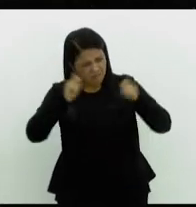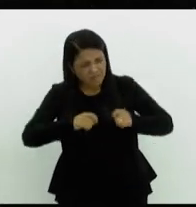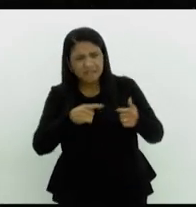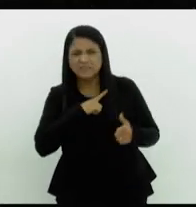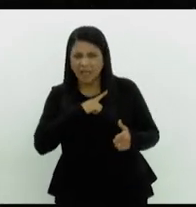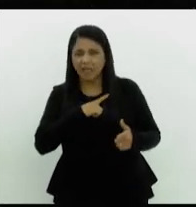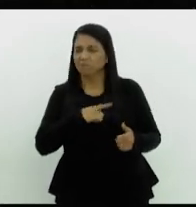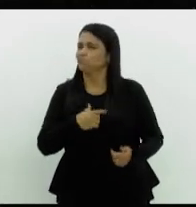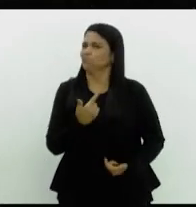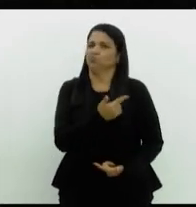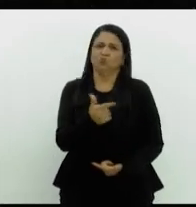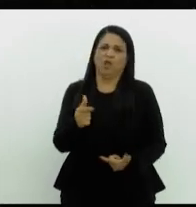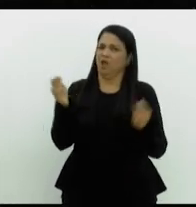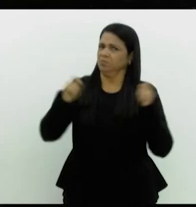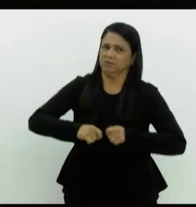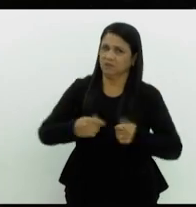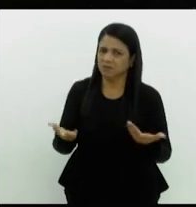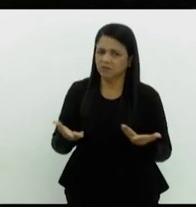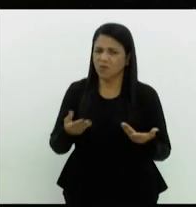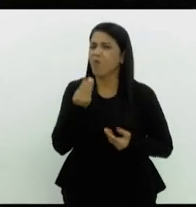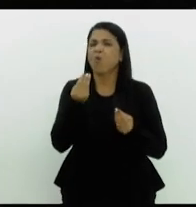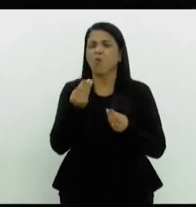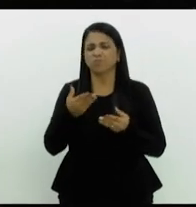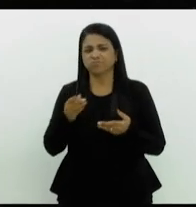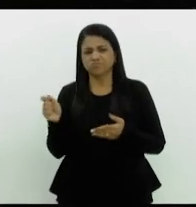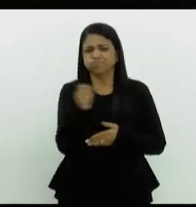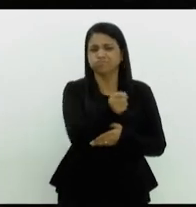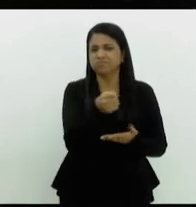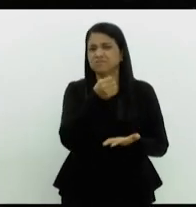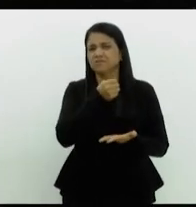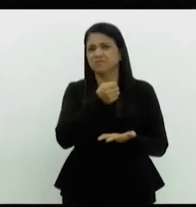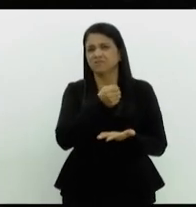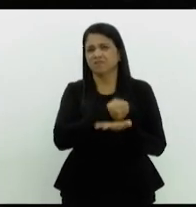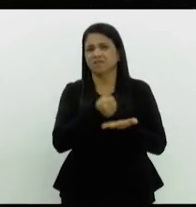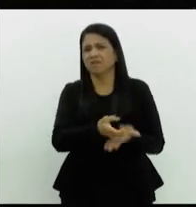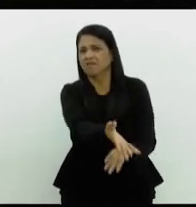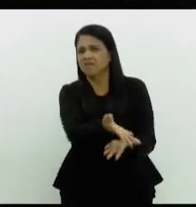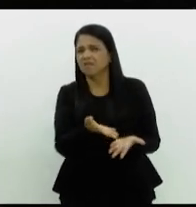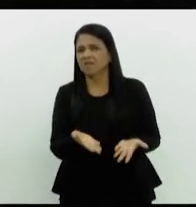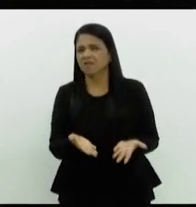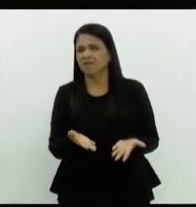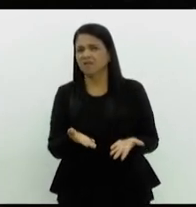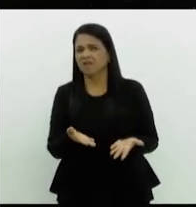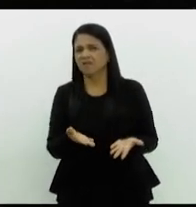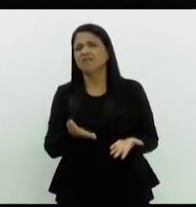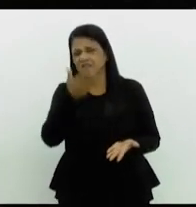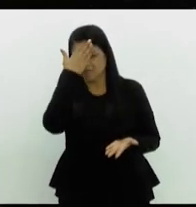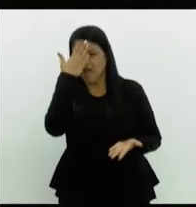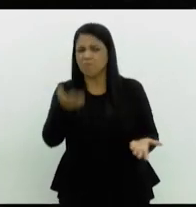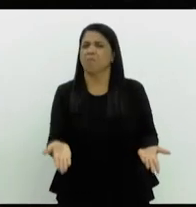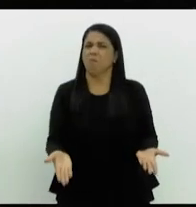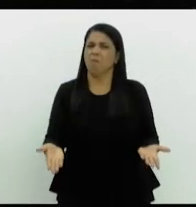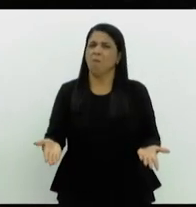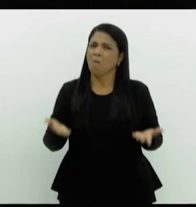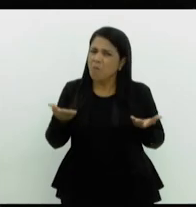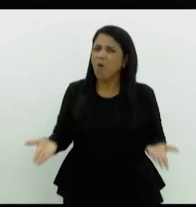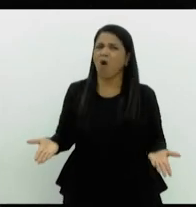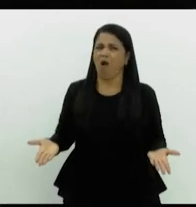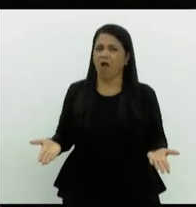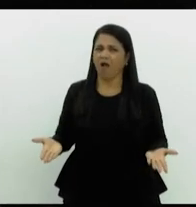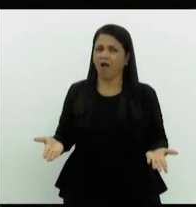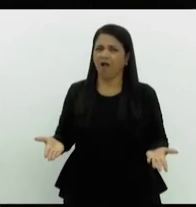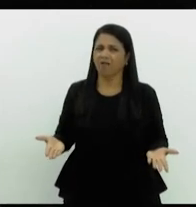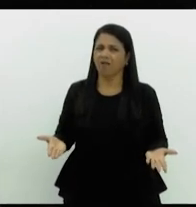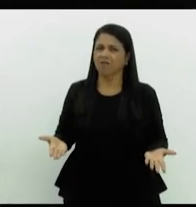ok. Como que ela entrou? A gente sabe, ok, também, mas... Porra, cara. Estamos